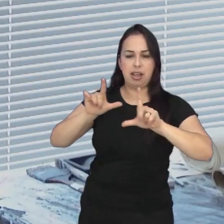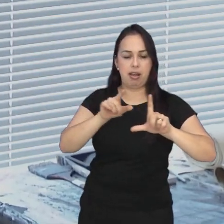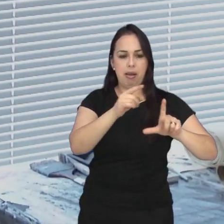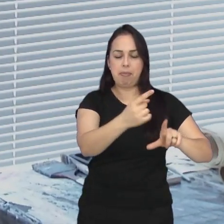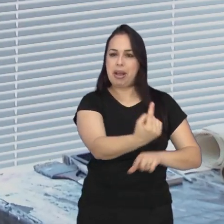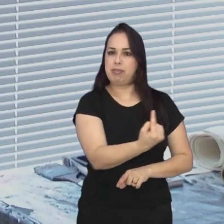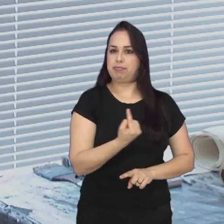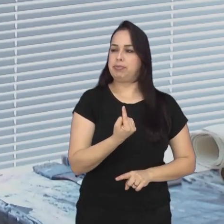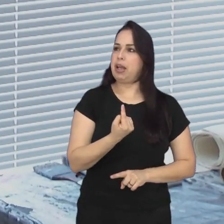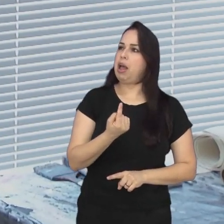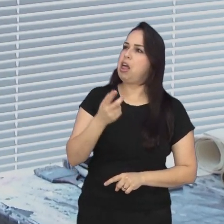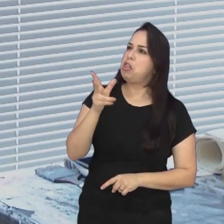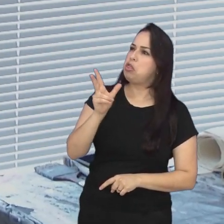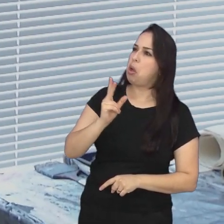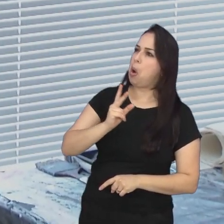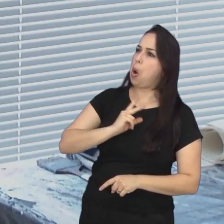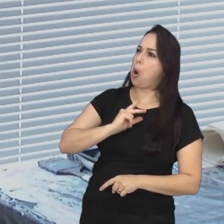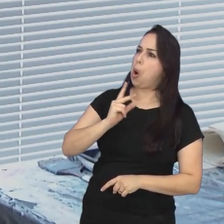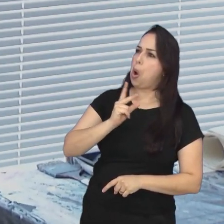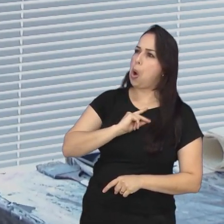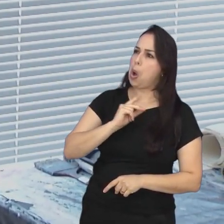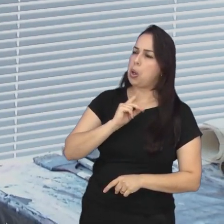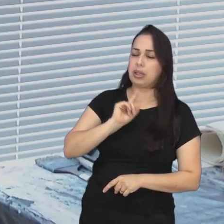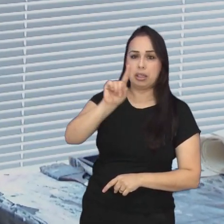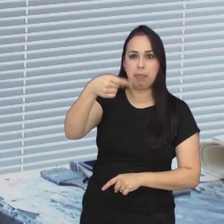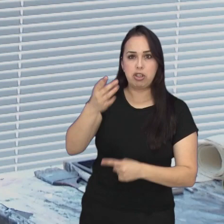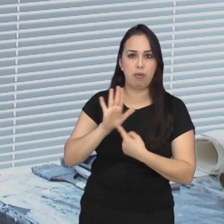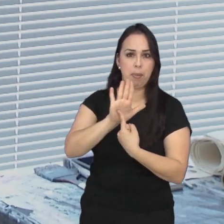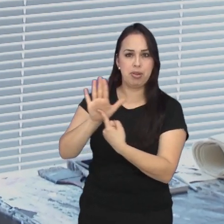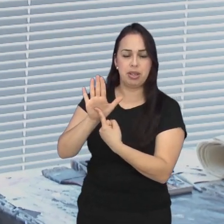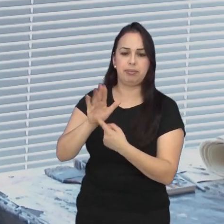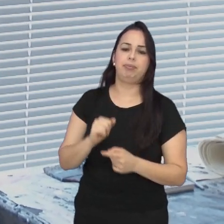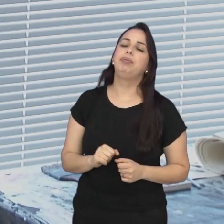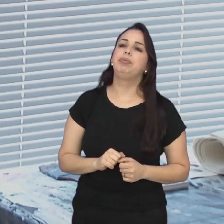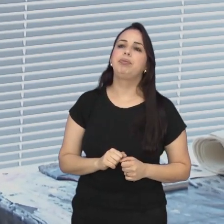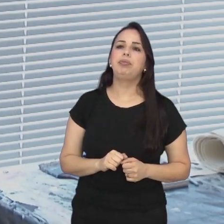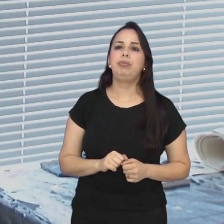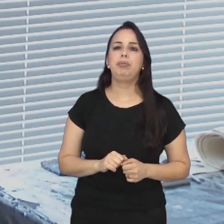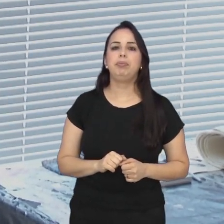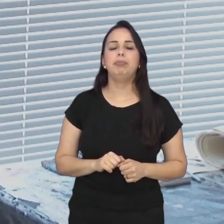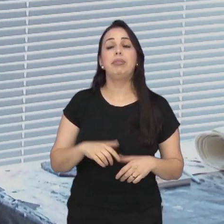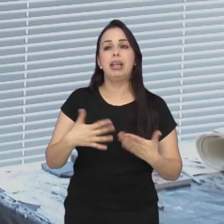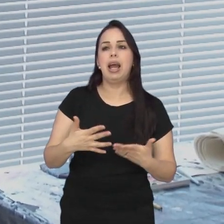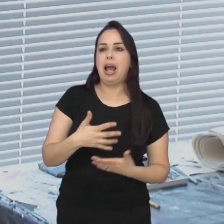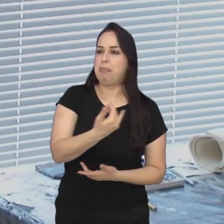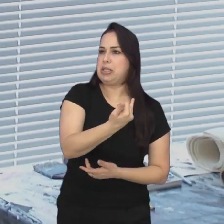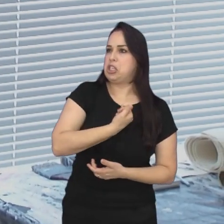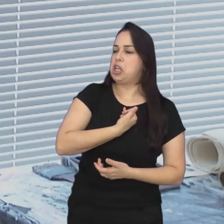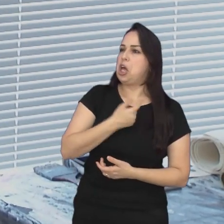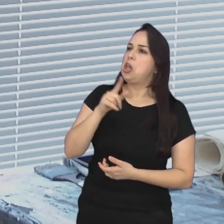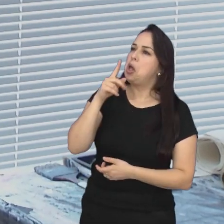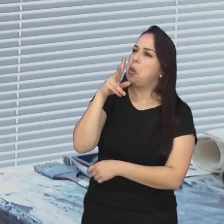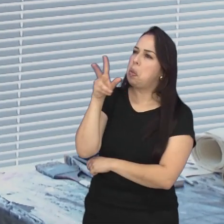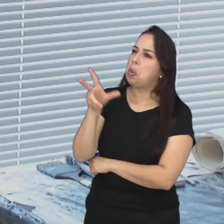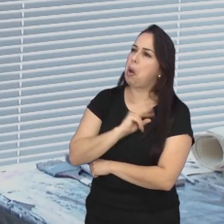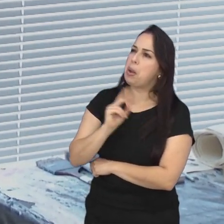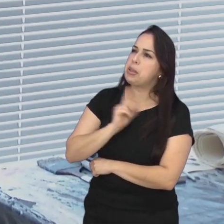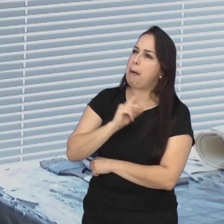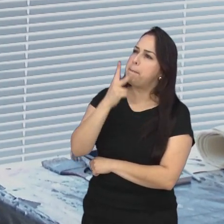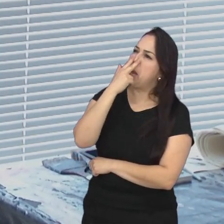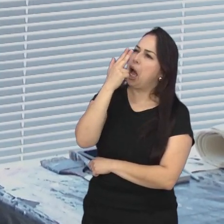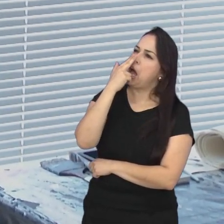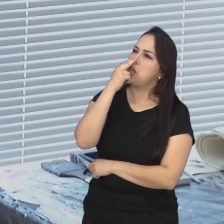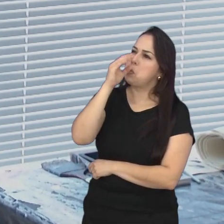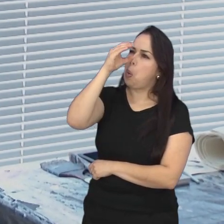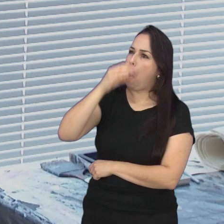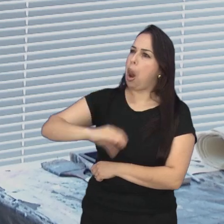vez, falou, nossa, isso aqui parece de uma das telas que tá lá embaixo. A gente vai mostrar depois. Ela disse, isso aqui parece